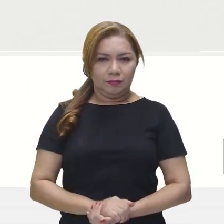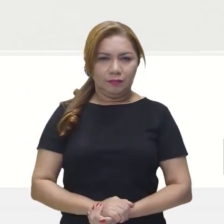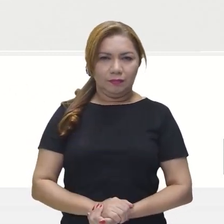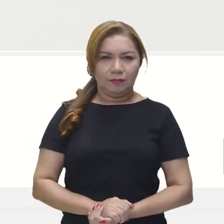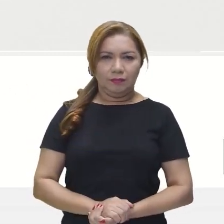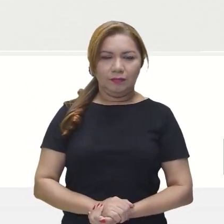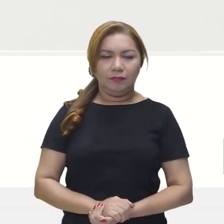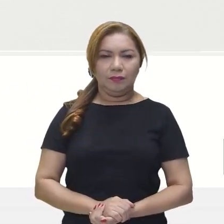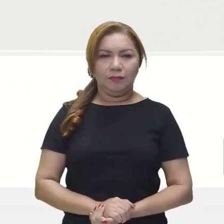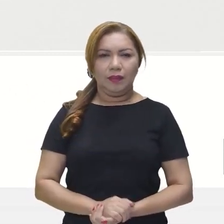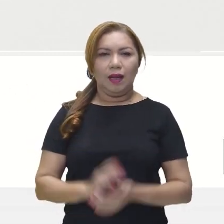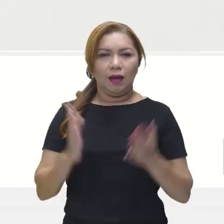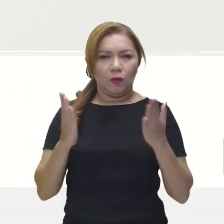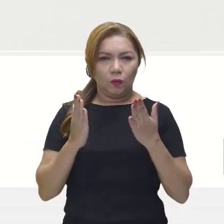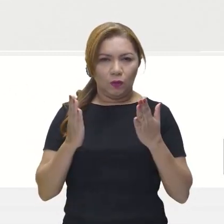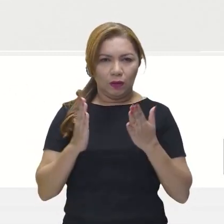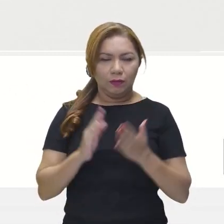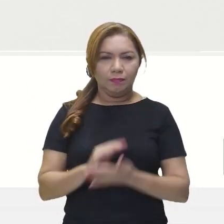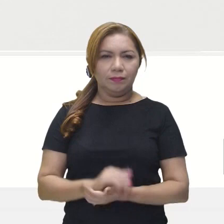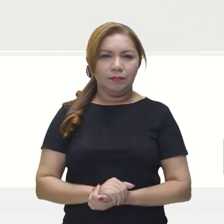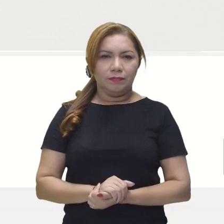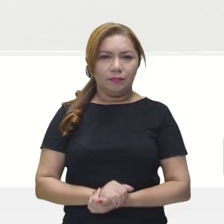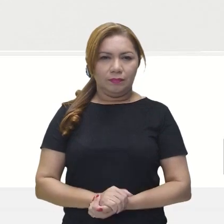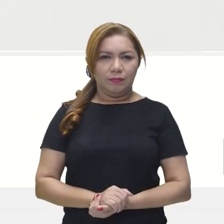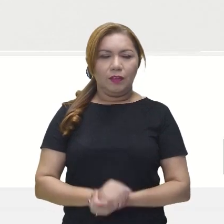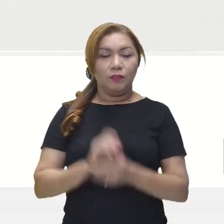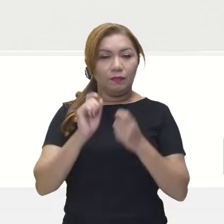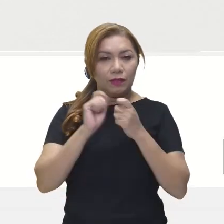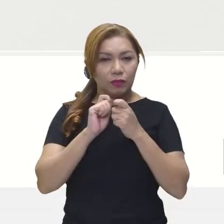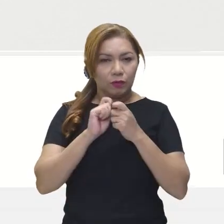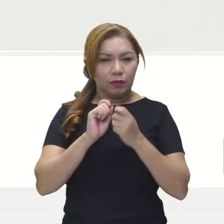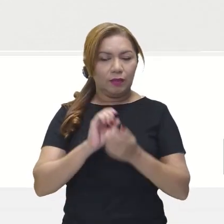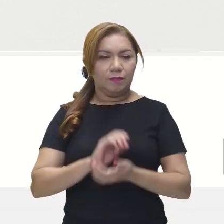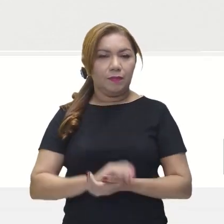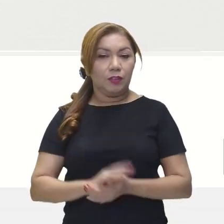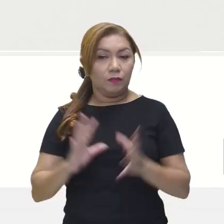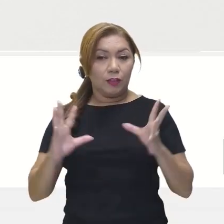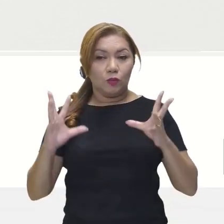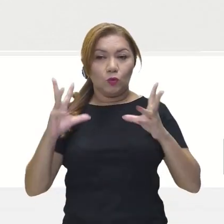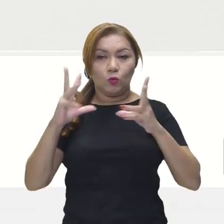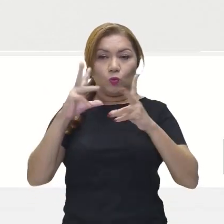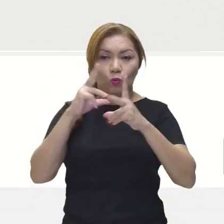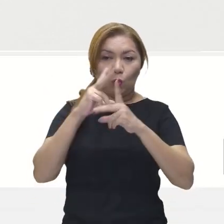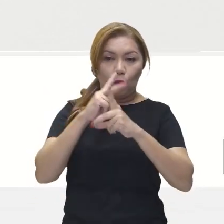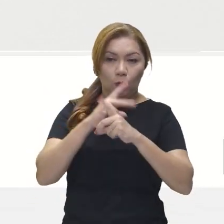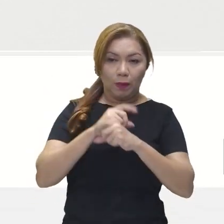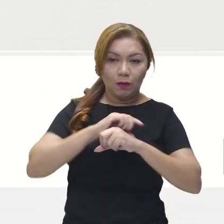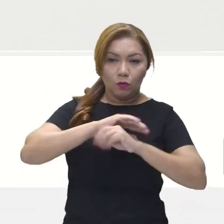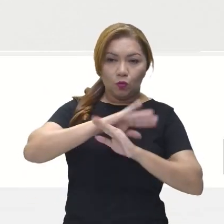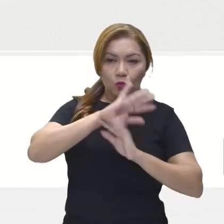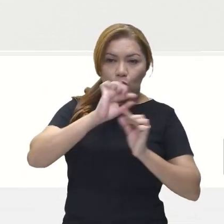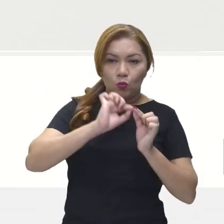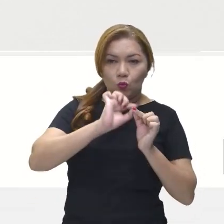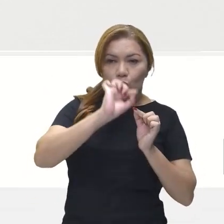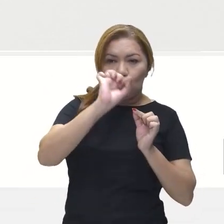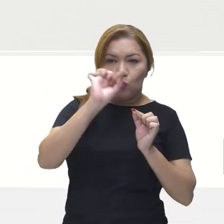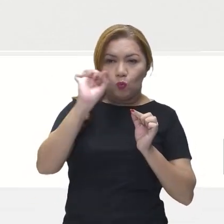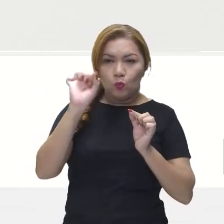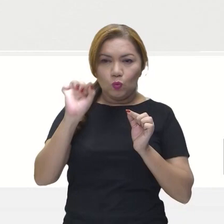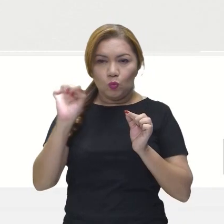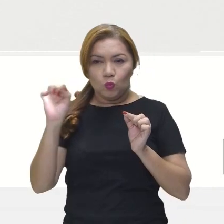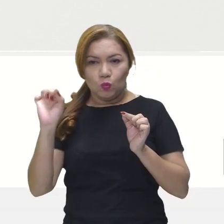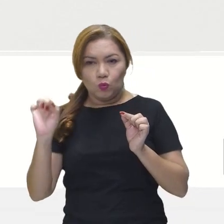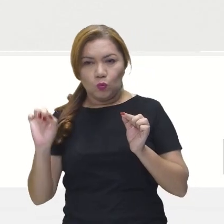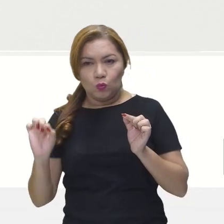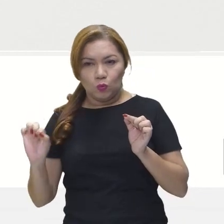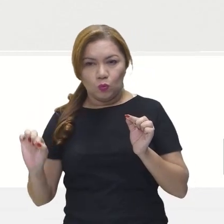metros. E agora nós vamos fazer o quê? Nós vamos somar. Nós vamos fazer a soma de 90 com mais 30, com mais